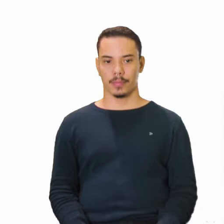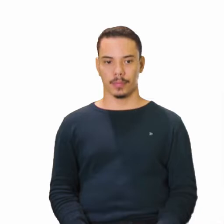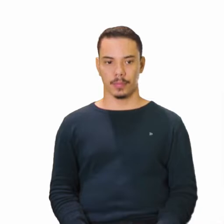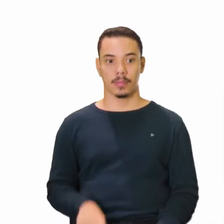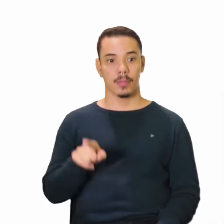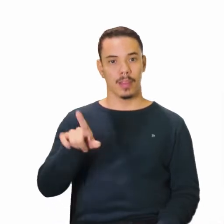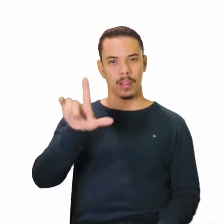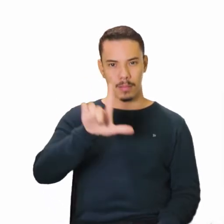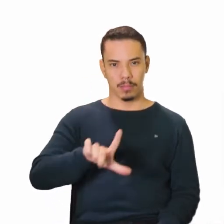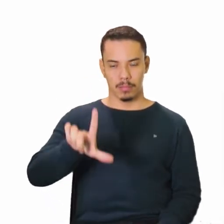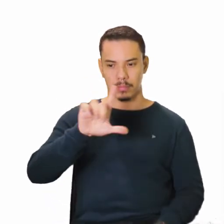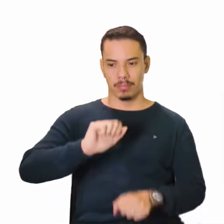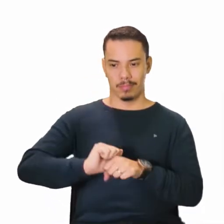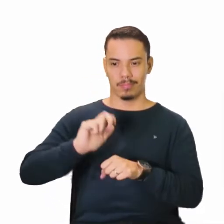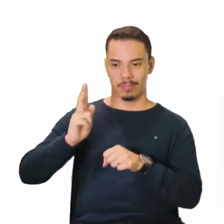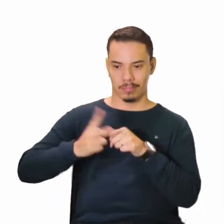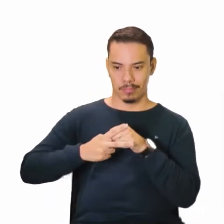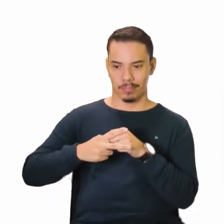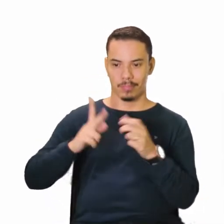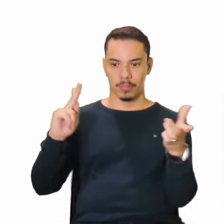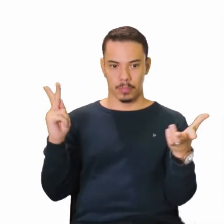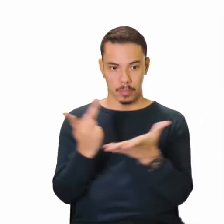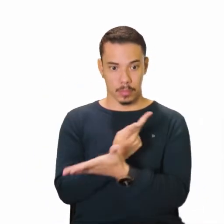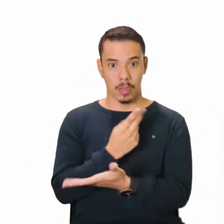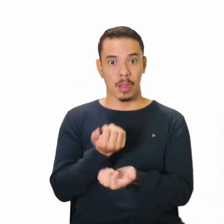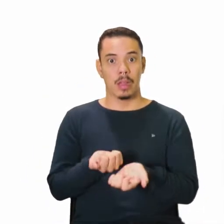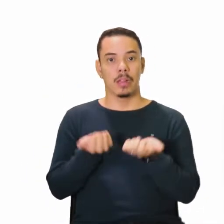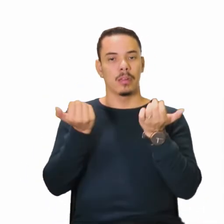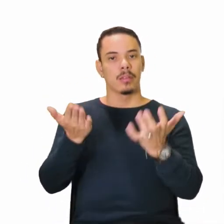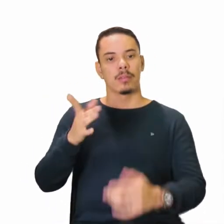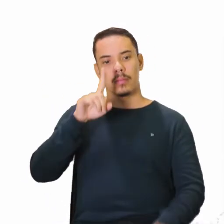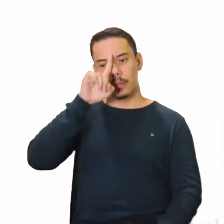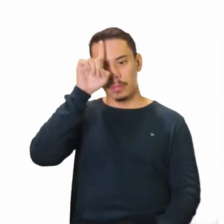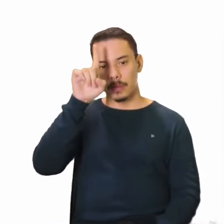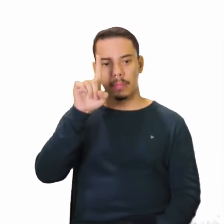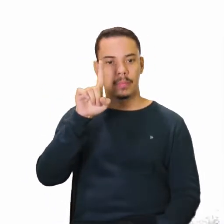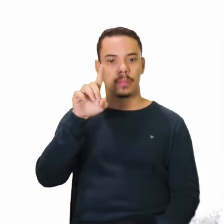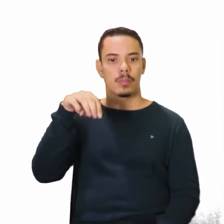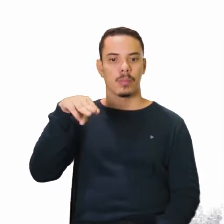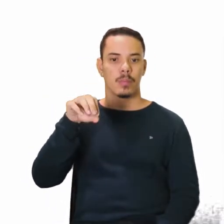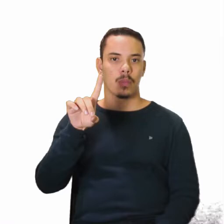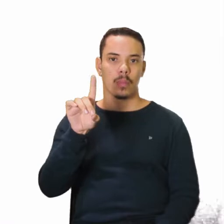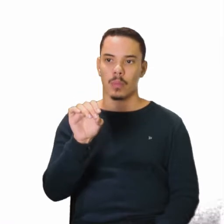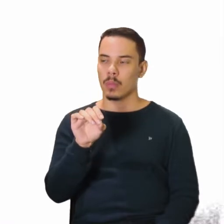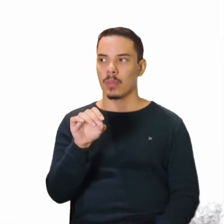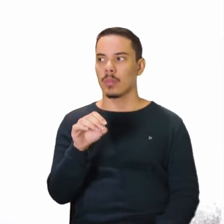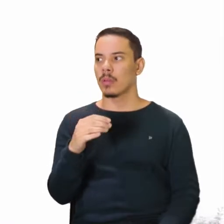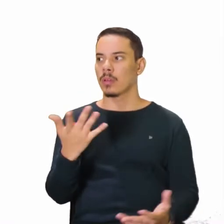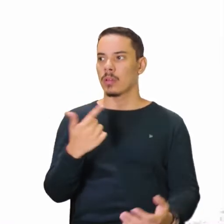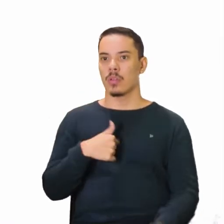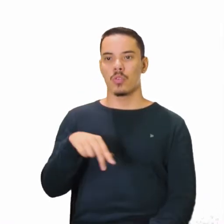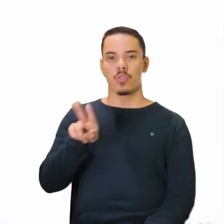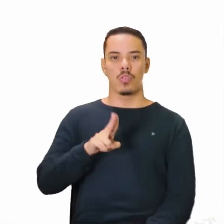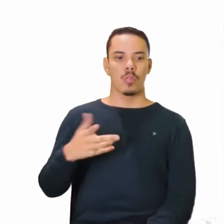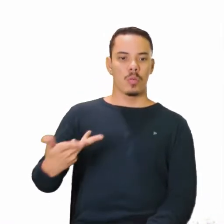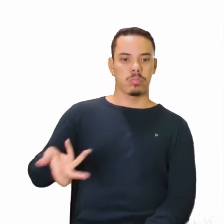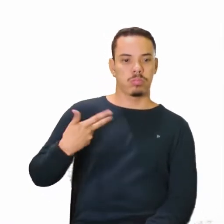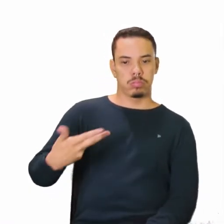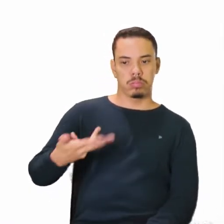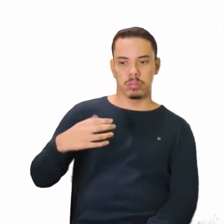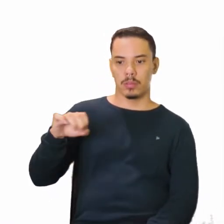Essa locução adverbial, tá? Vai dar a ideia de modo, ó, quando eu uso às pressas,